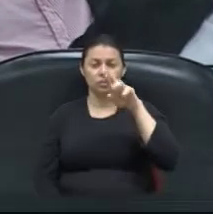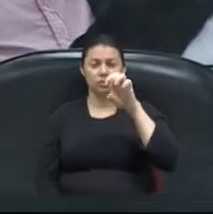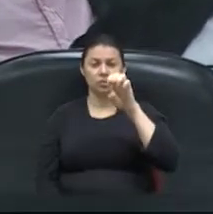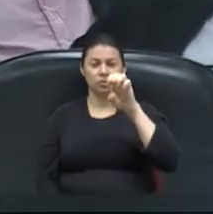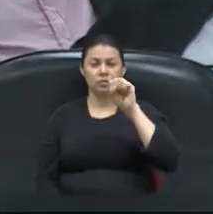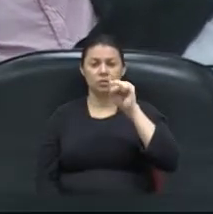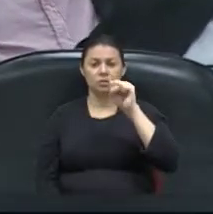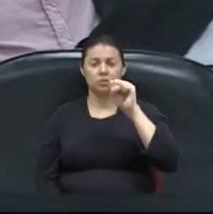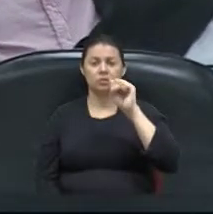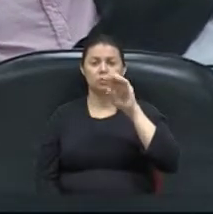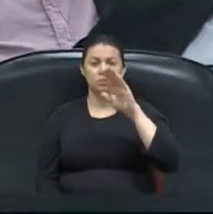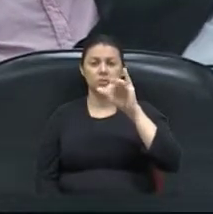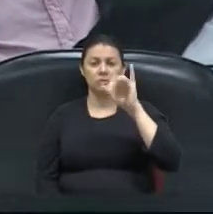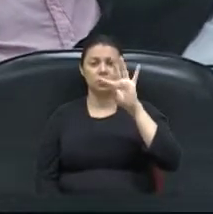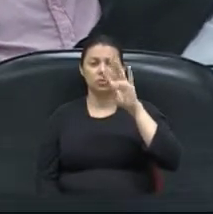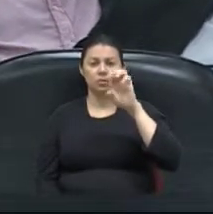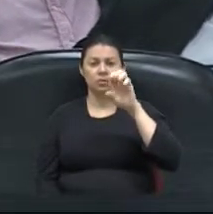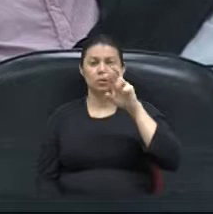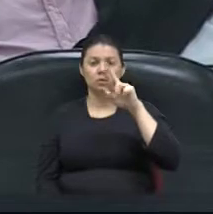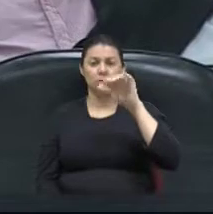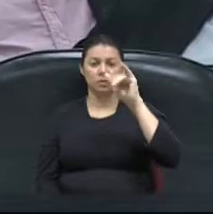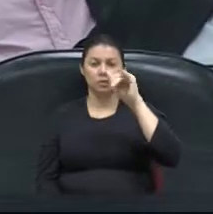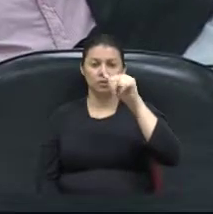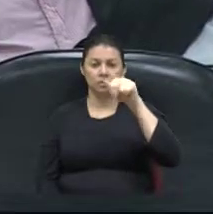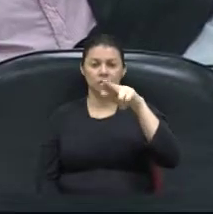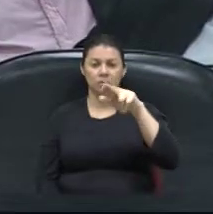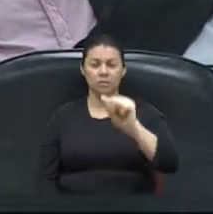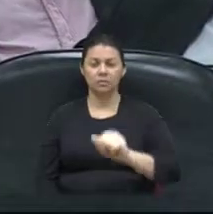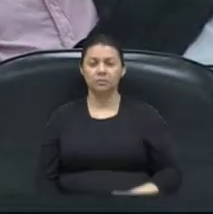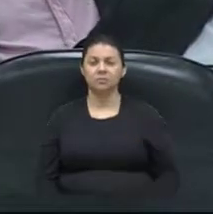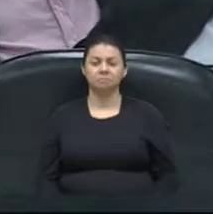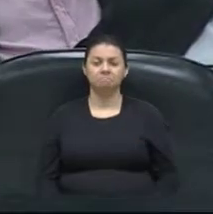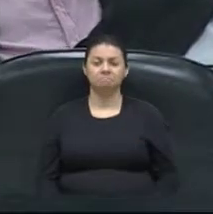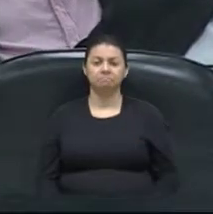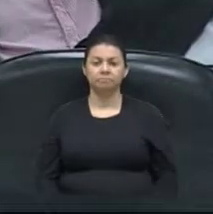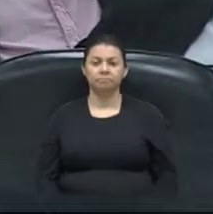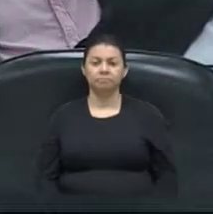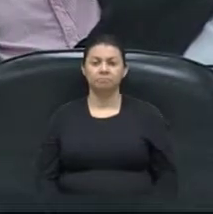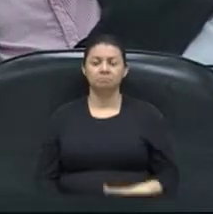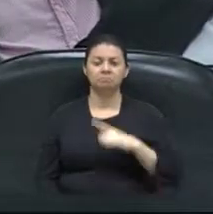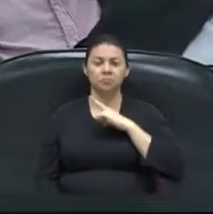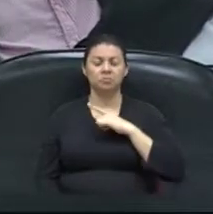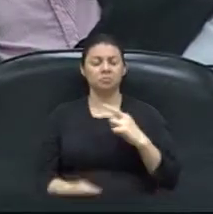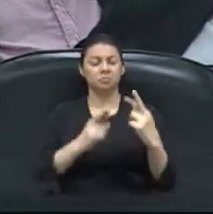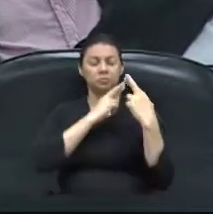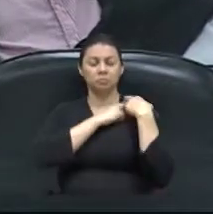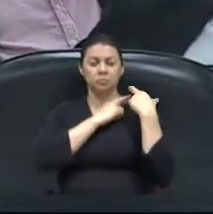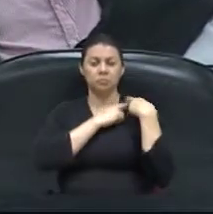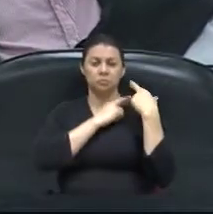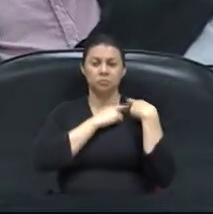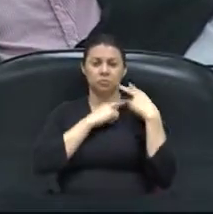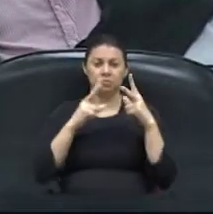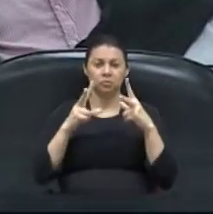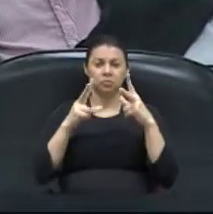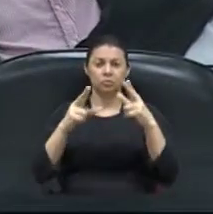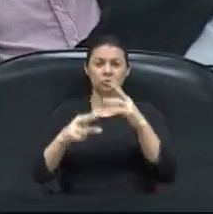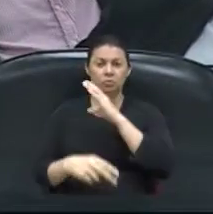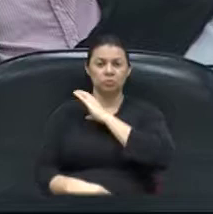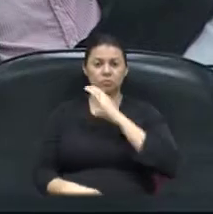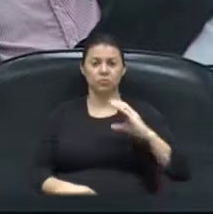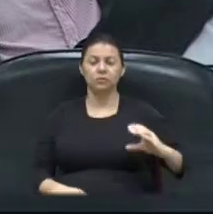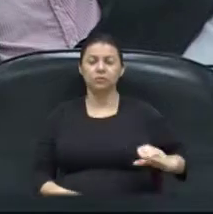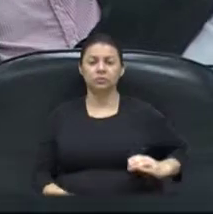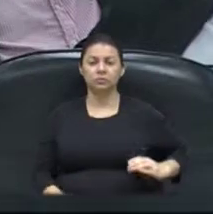principal responsabilidade que o próprio cristo nos deixou quando esteve no meio de nós o evangelho